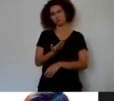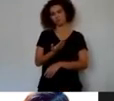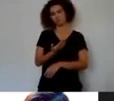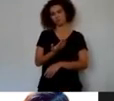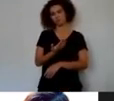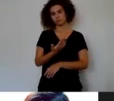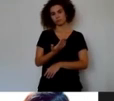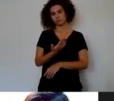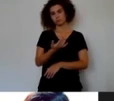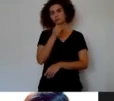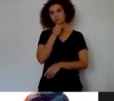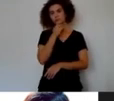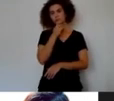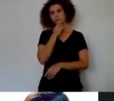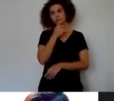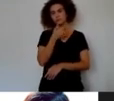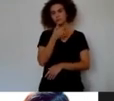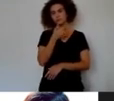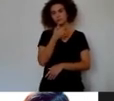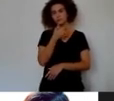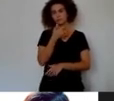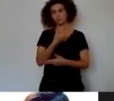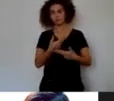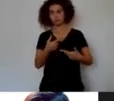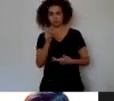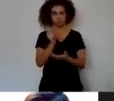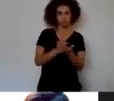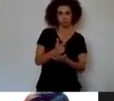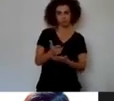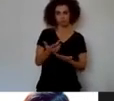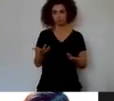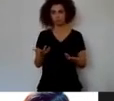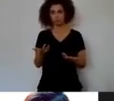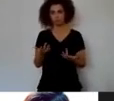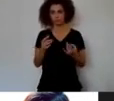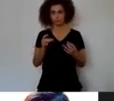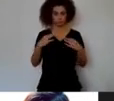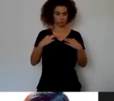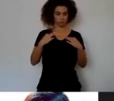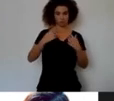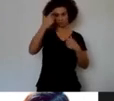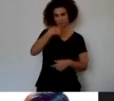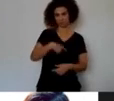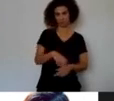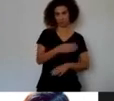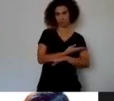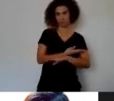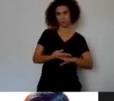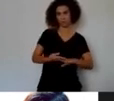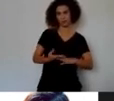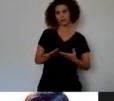Ou, por exemplo, de uma marca que você compra, mas por que você só usa modelos brancos, por exemplo? Né? E pessoas negras servem para comprar, porque podem